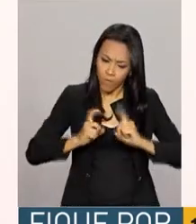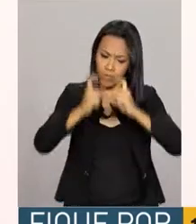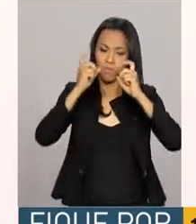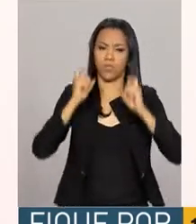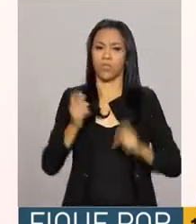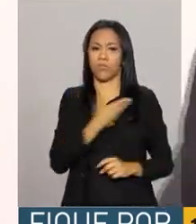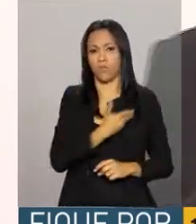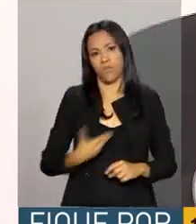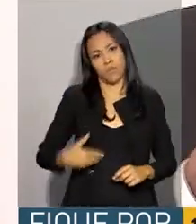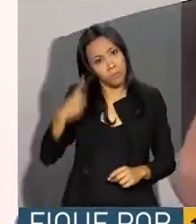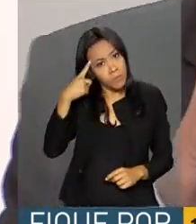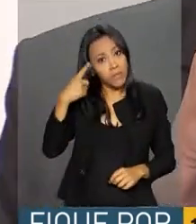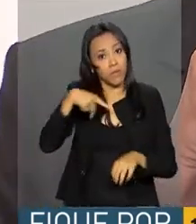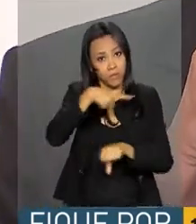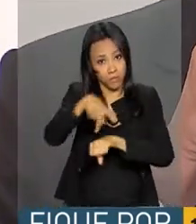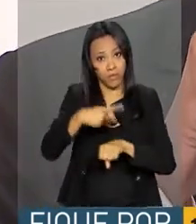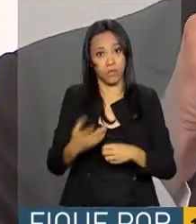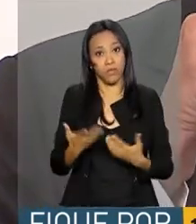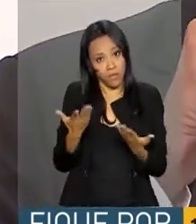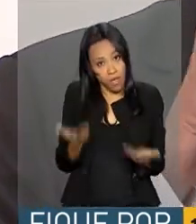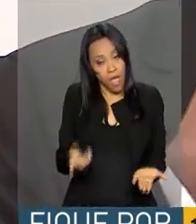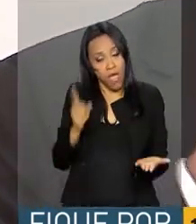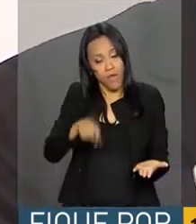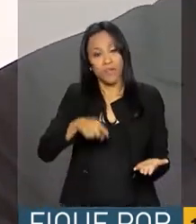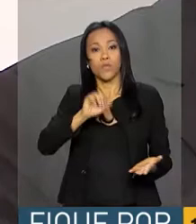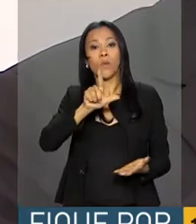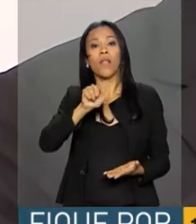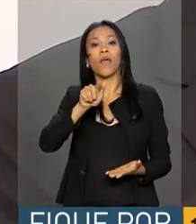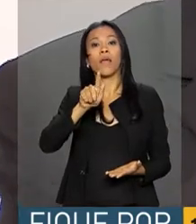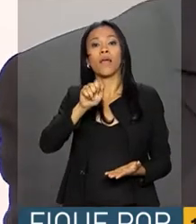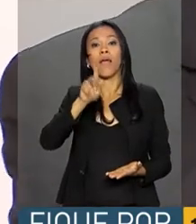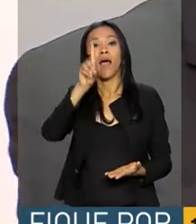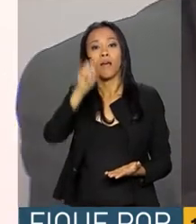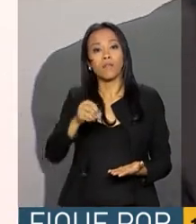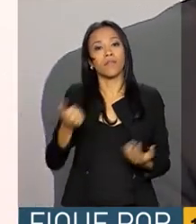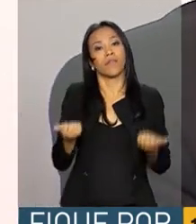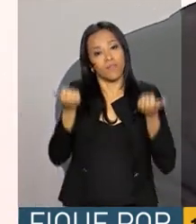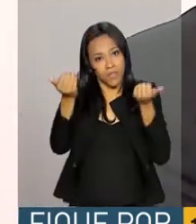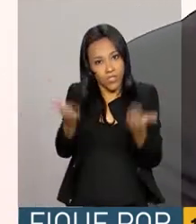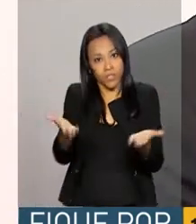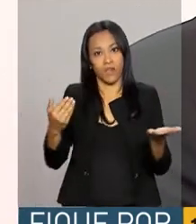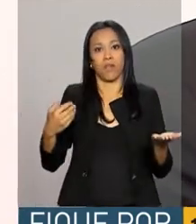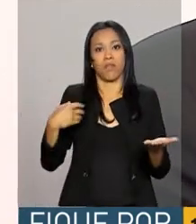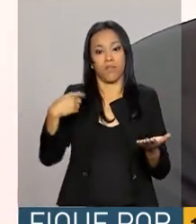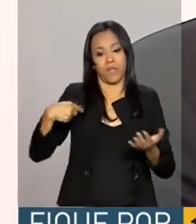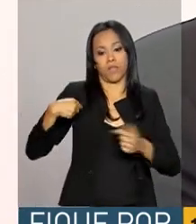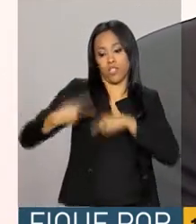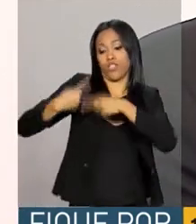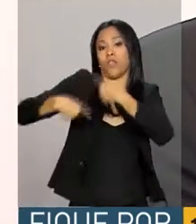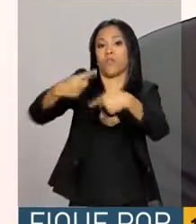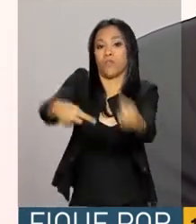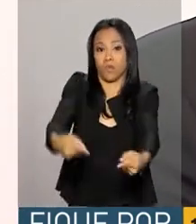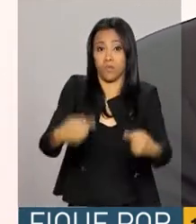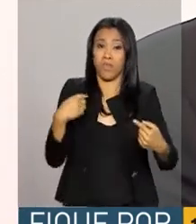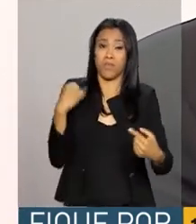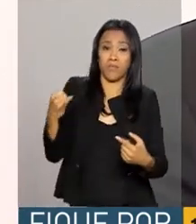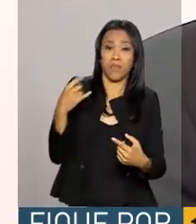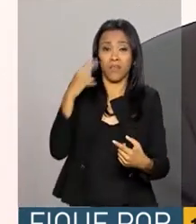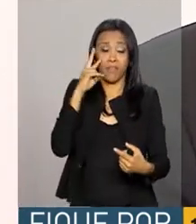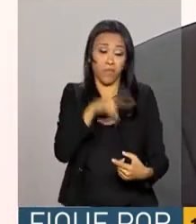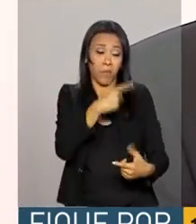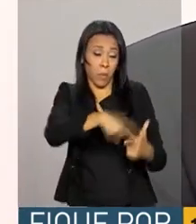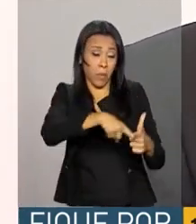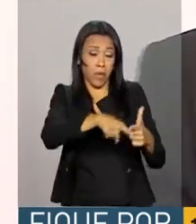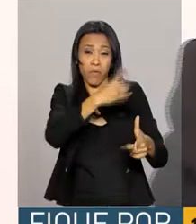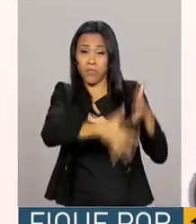isto pensar no brasil e é esse o legado e nós queremos deixar que os próximos governos com outras questões nós vamos embaralhar nós vamos